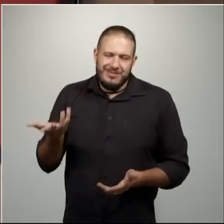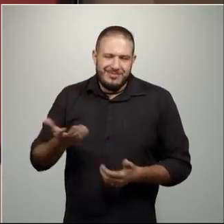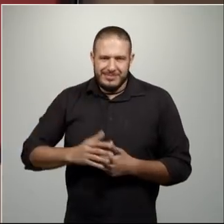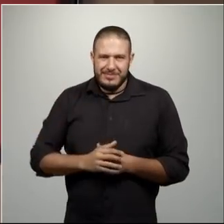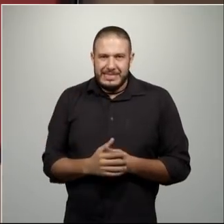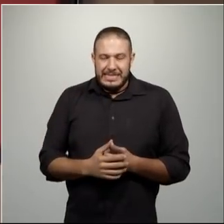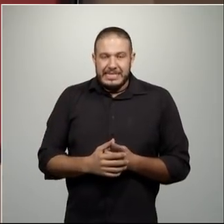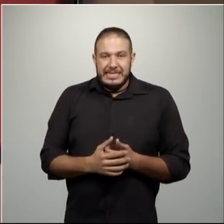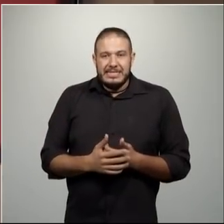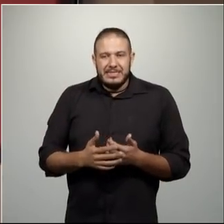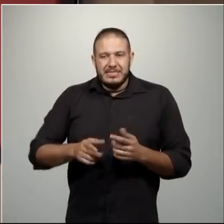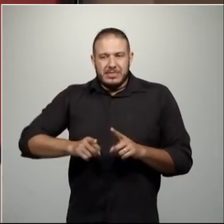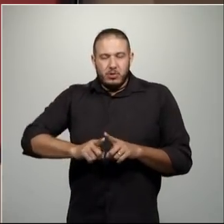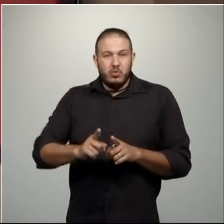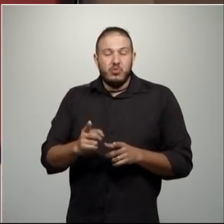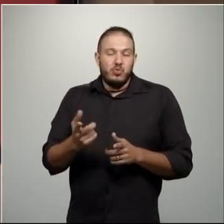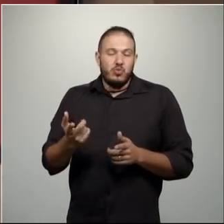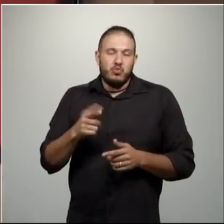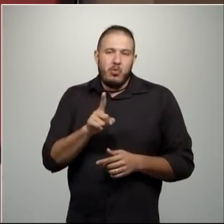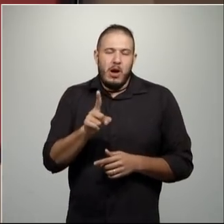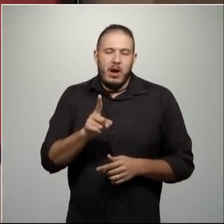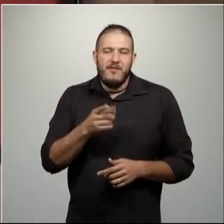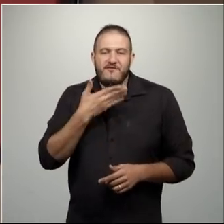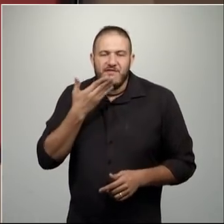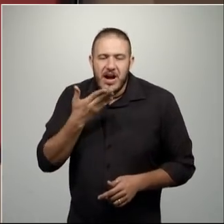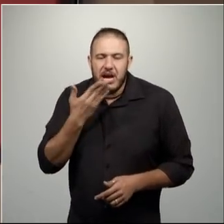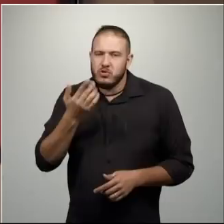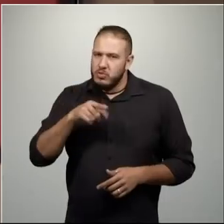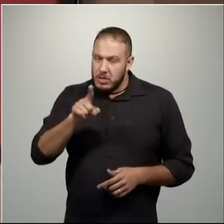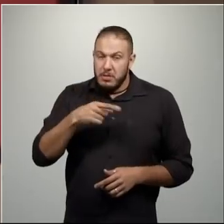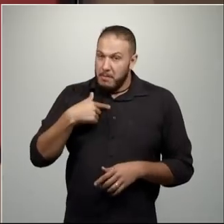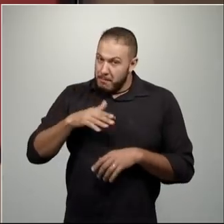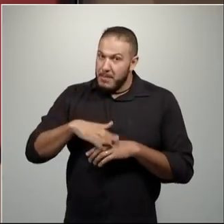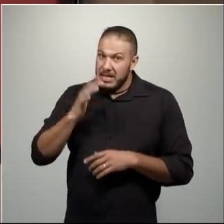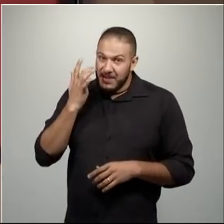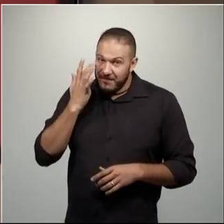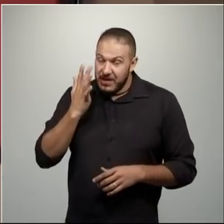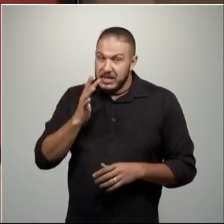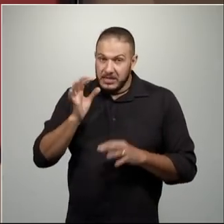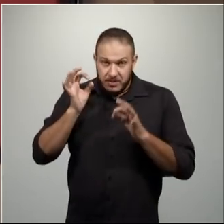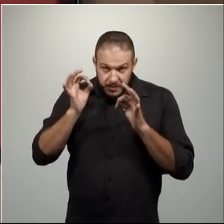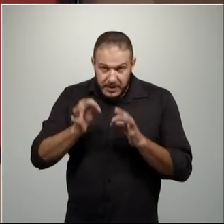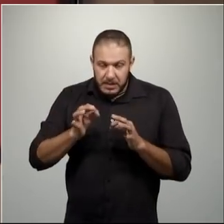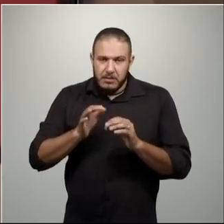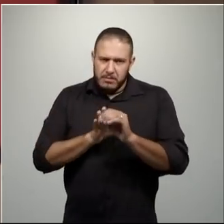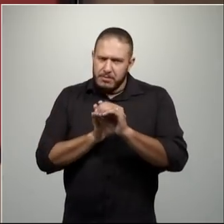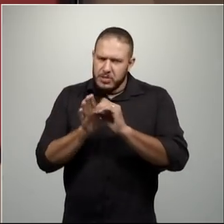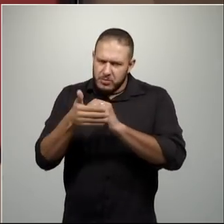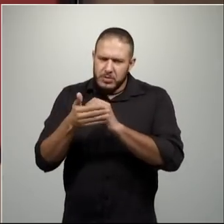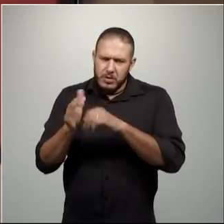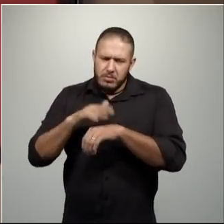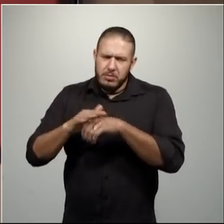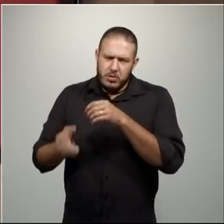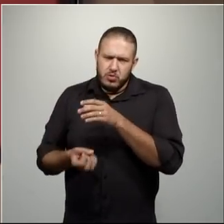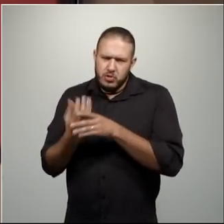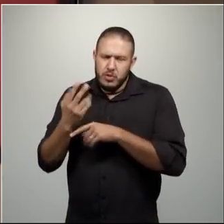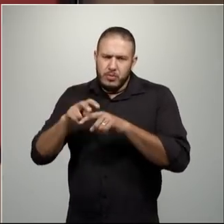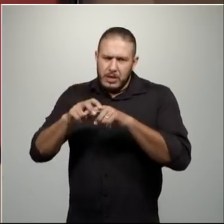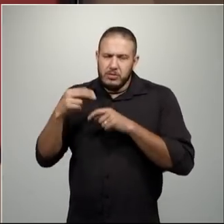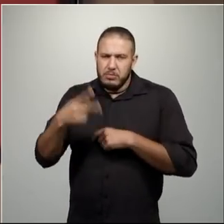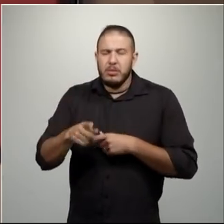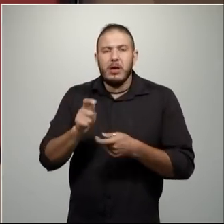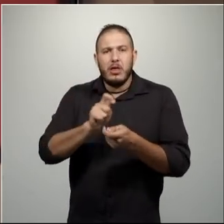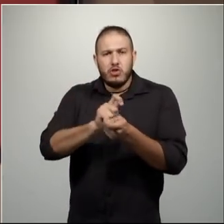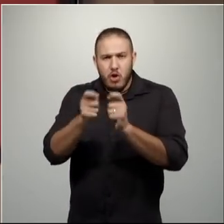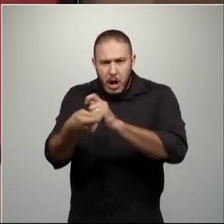não tem um jeito tão fácil o mais fácil é eventualmente é o de 40 surgiu para isso é trocar